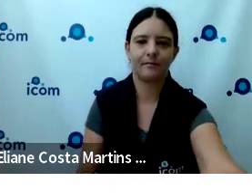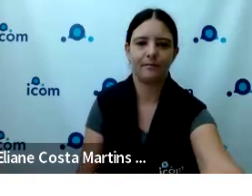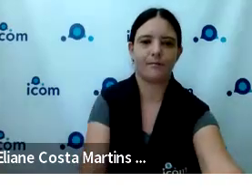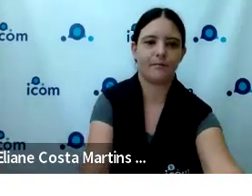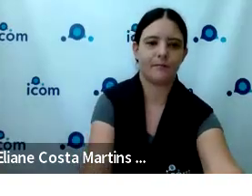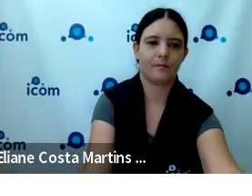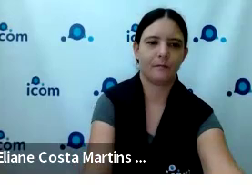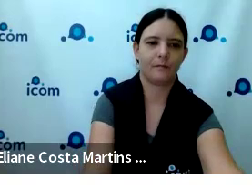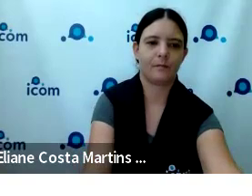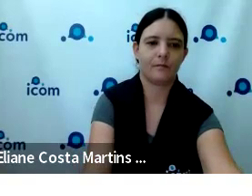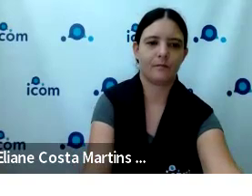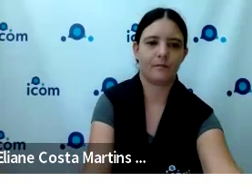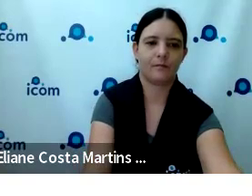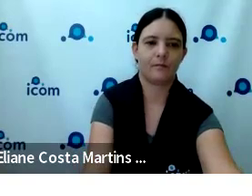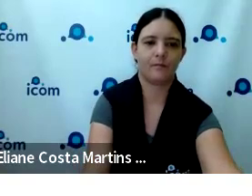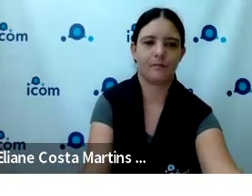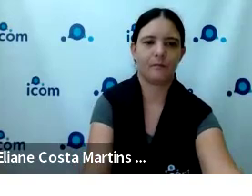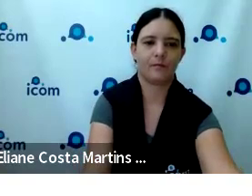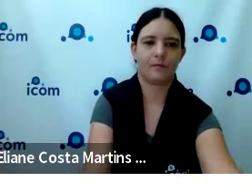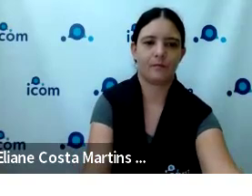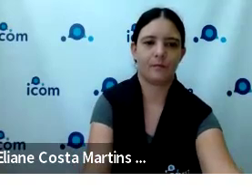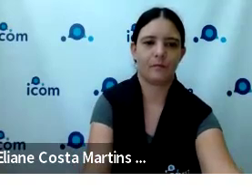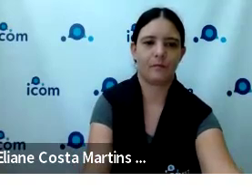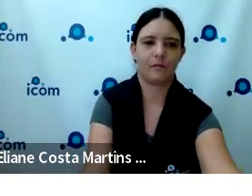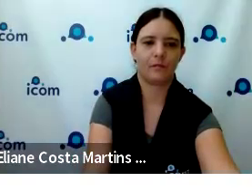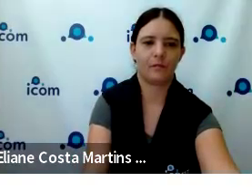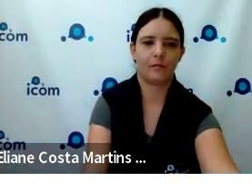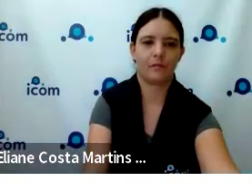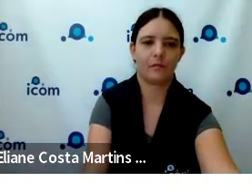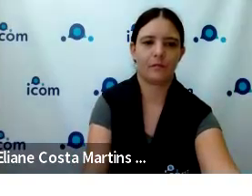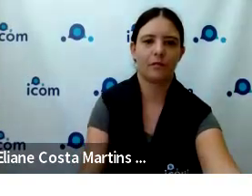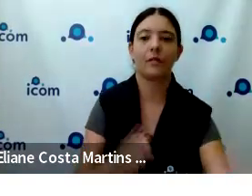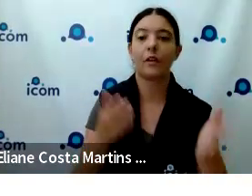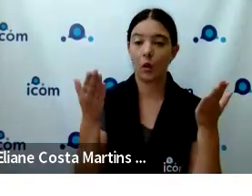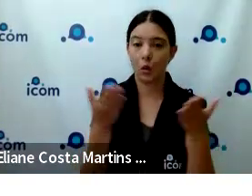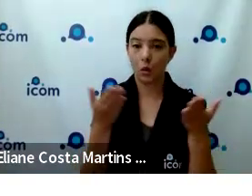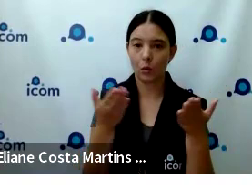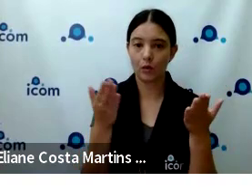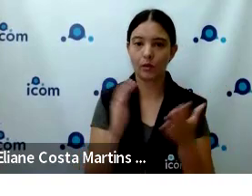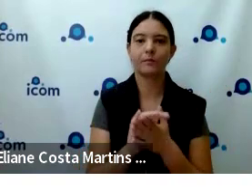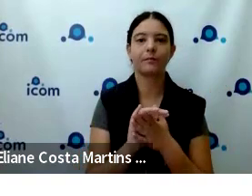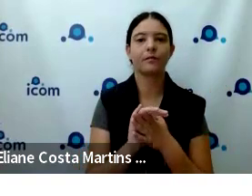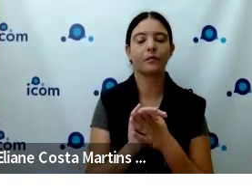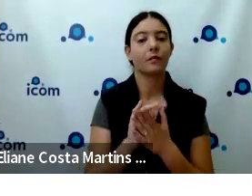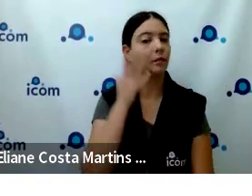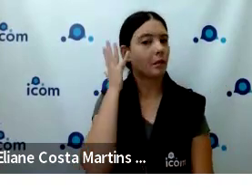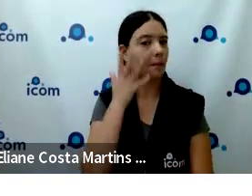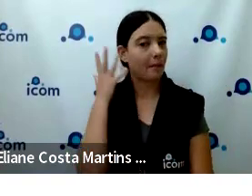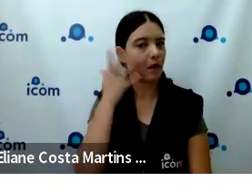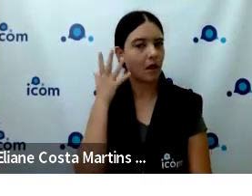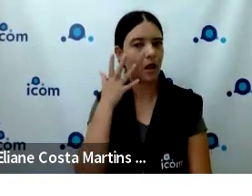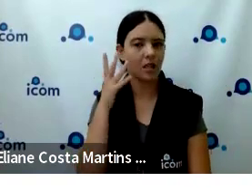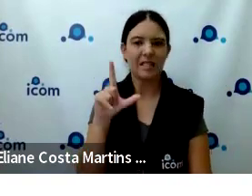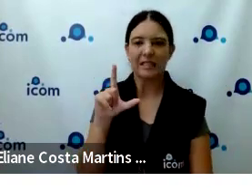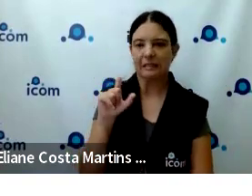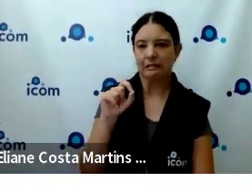Então, como hoje. Só vou dar uma palestra introdutória de 10 minutos